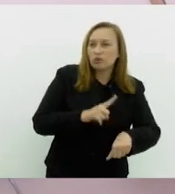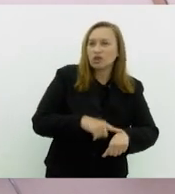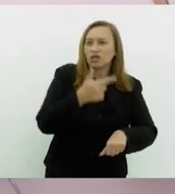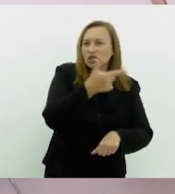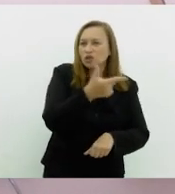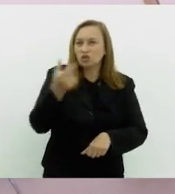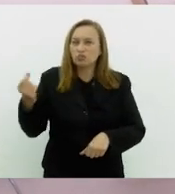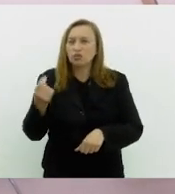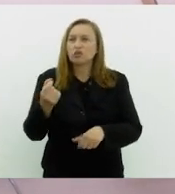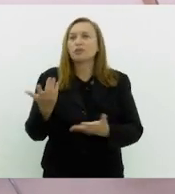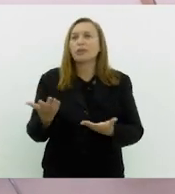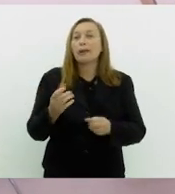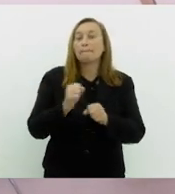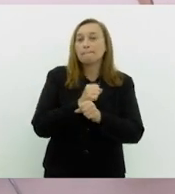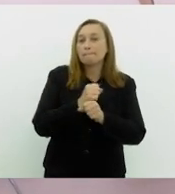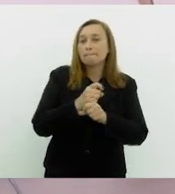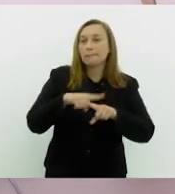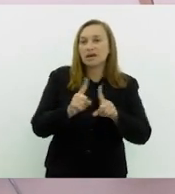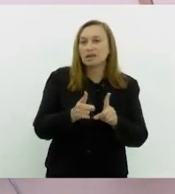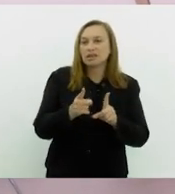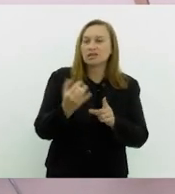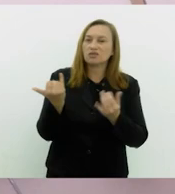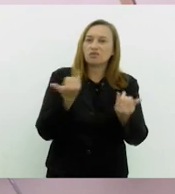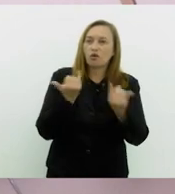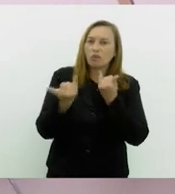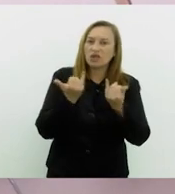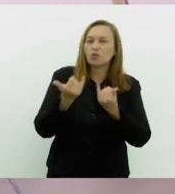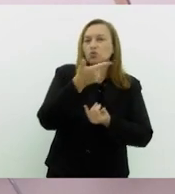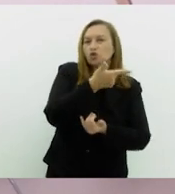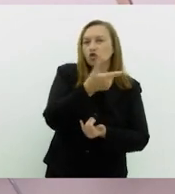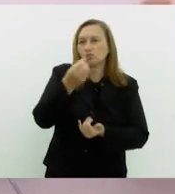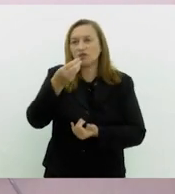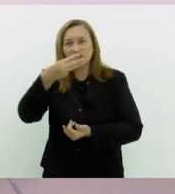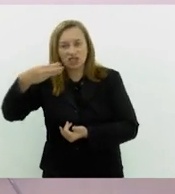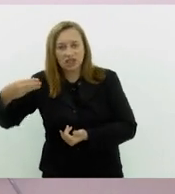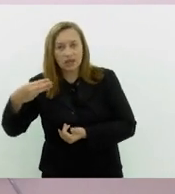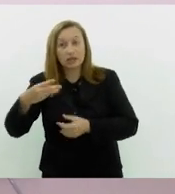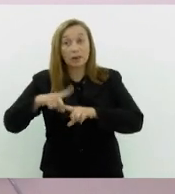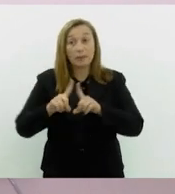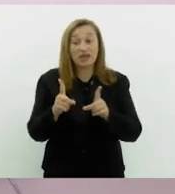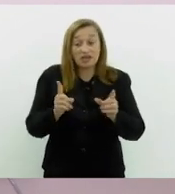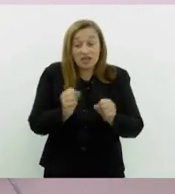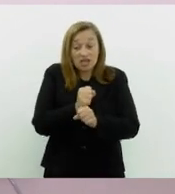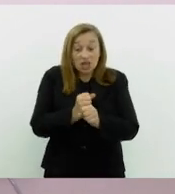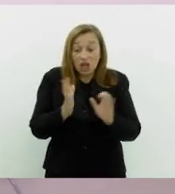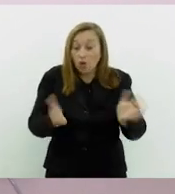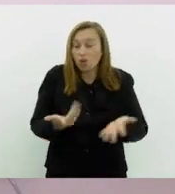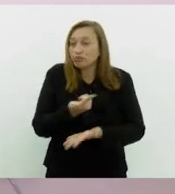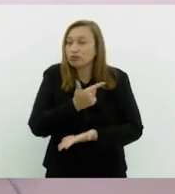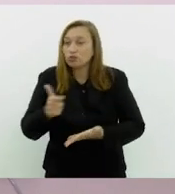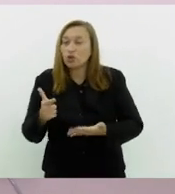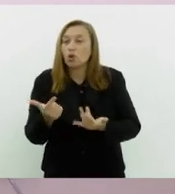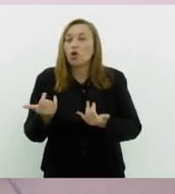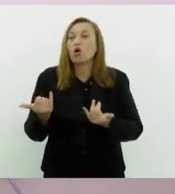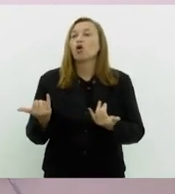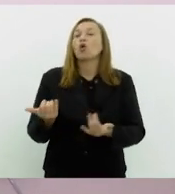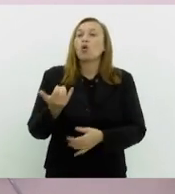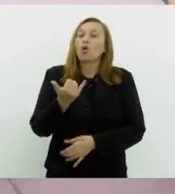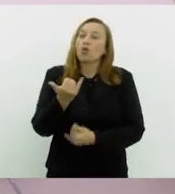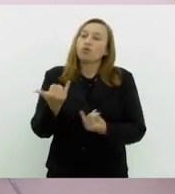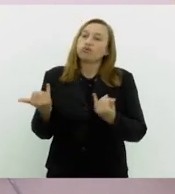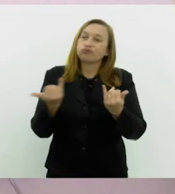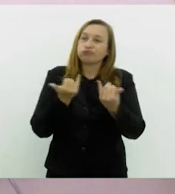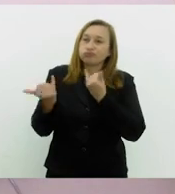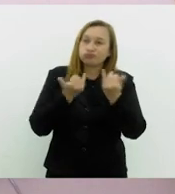do ano passado, 2023, 2024 ainda não temos, mas até o ano passado, o Rio de Janeiro liderava o ranking de